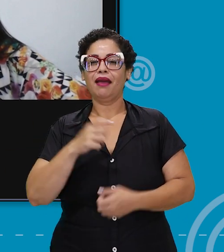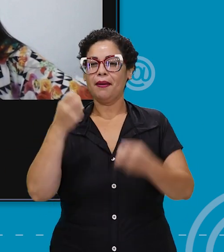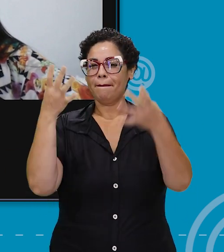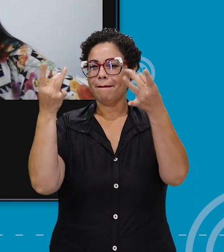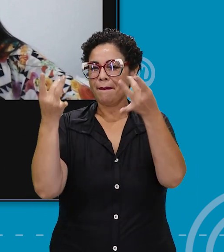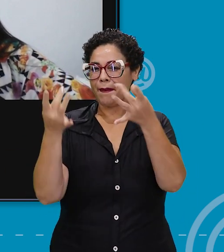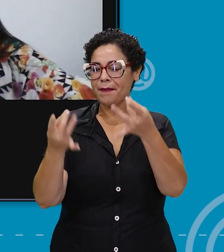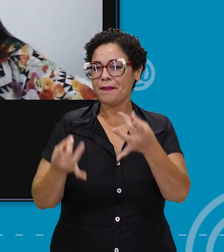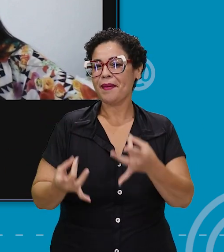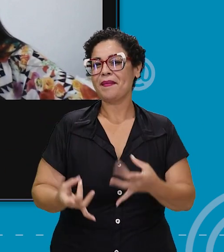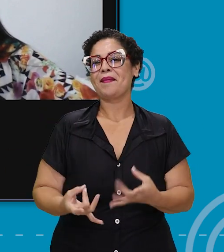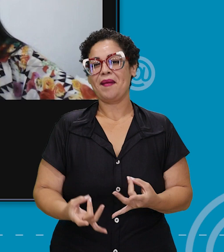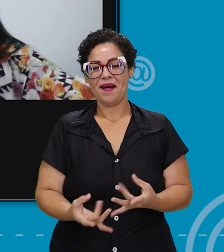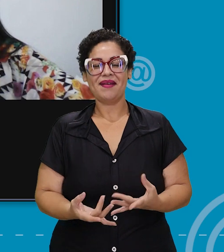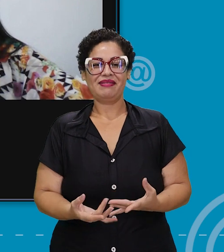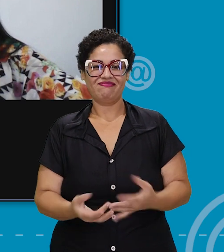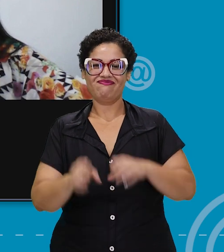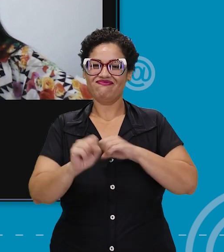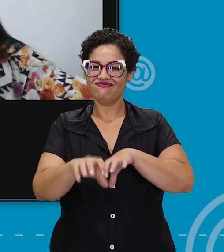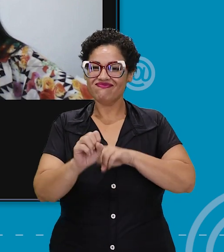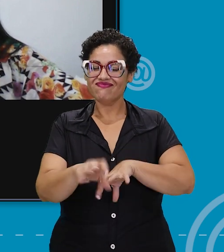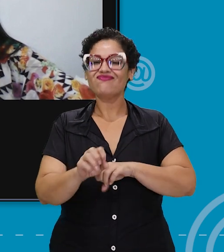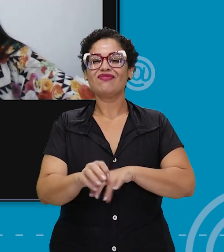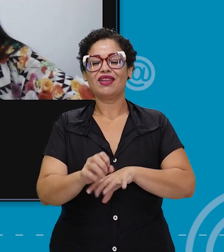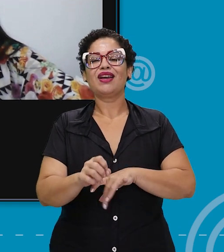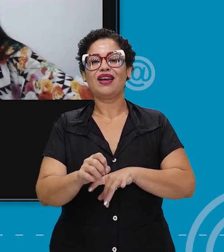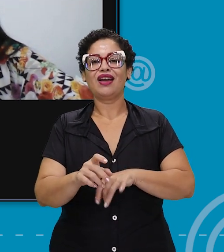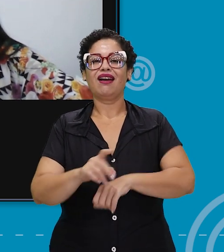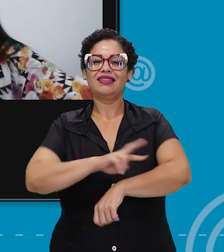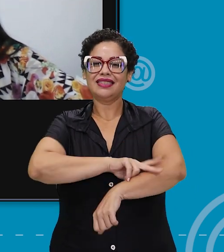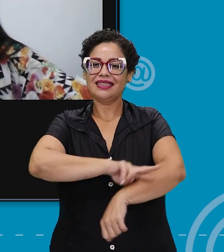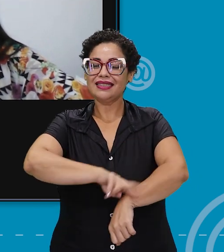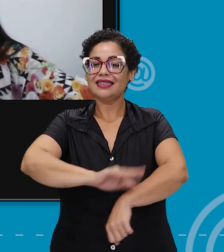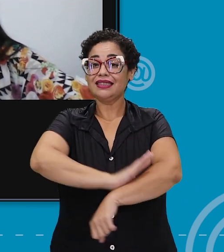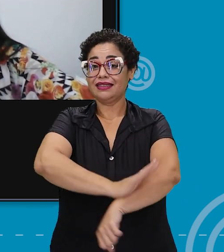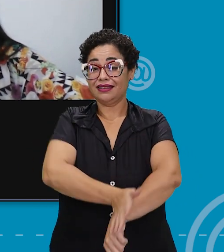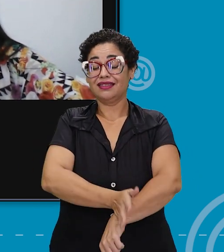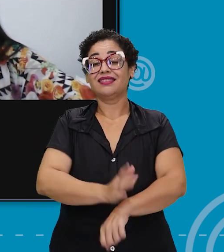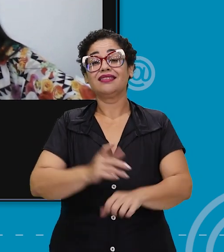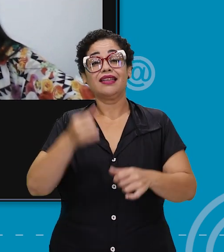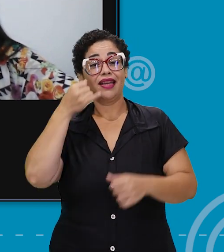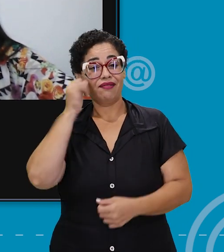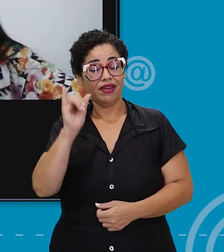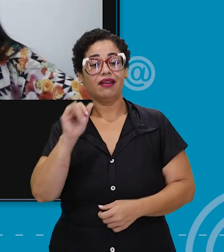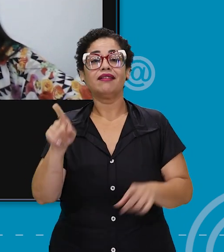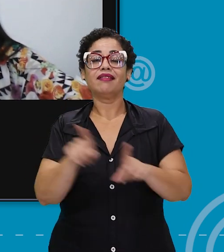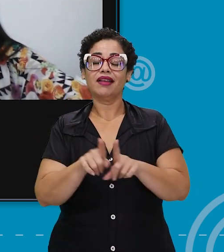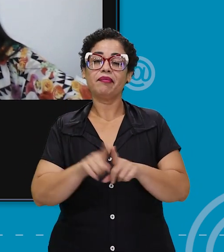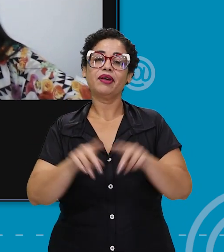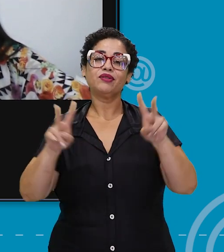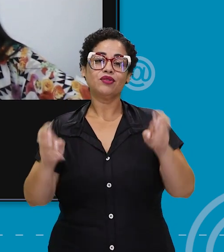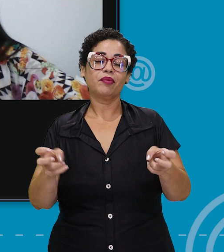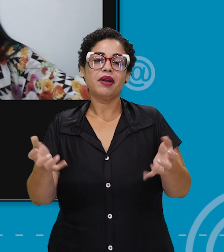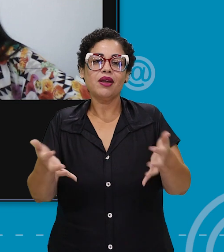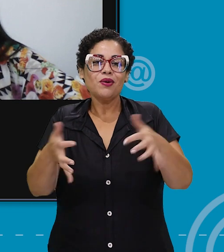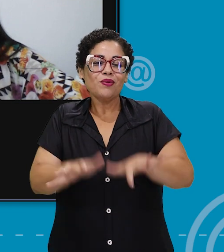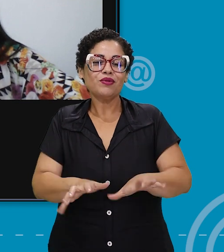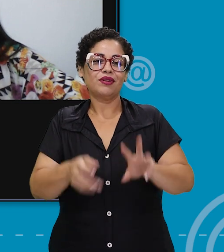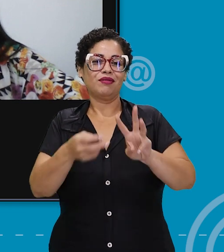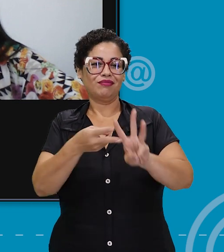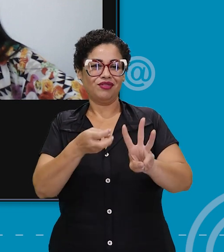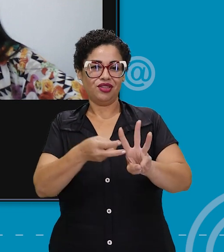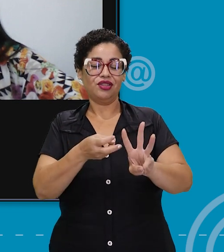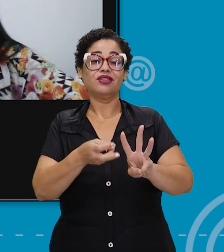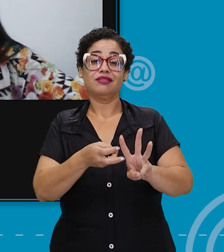o beabá, assim, digamos, né, de uma educação antirracista e justamente na questão da